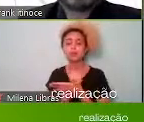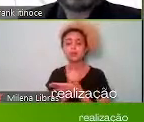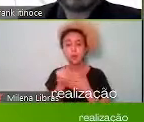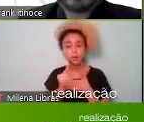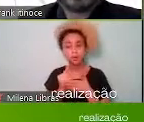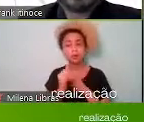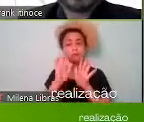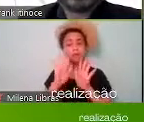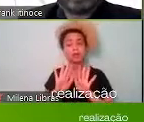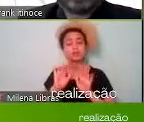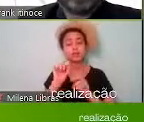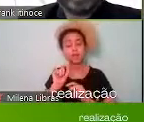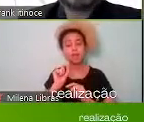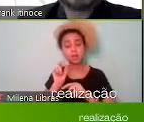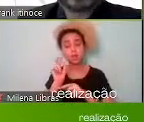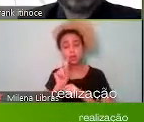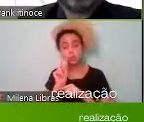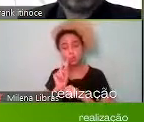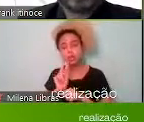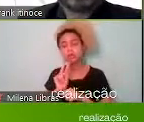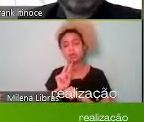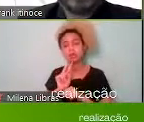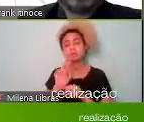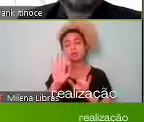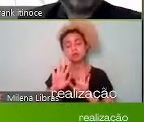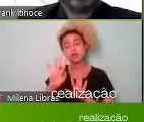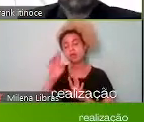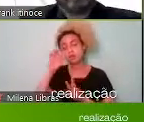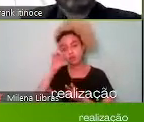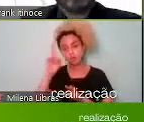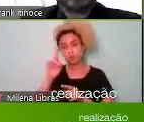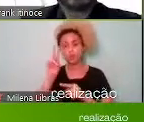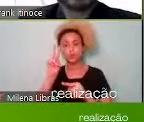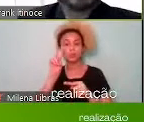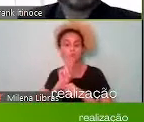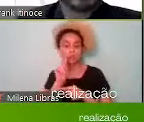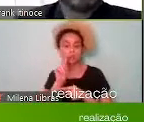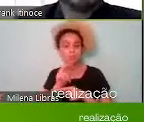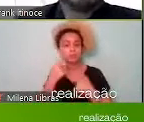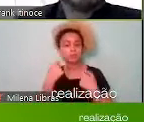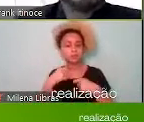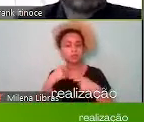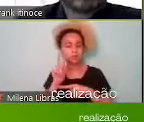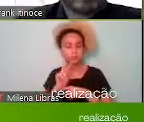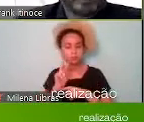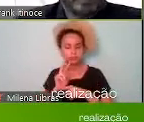quem é dono do prédio ou está cuidando dele é que deve cuidar da regularização.